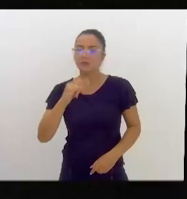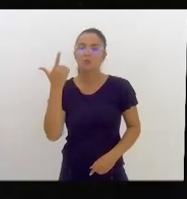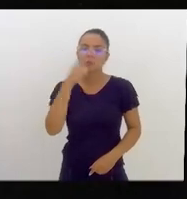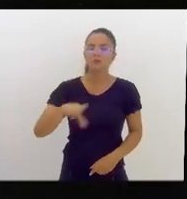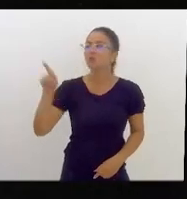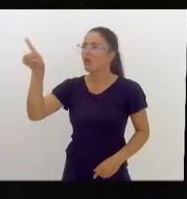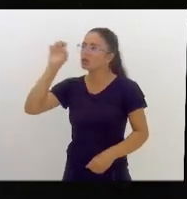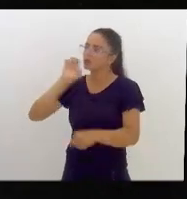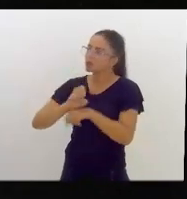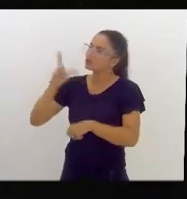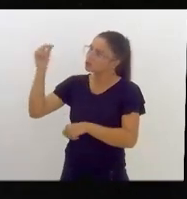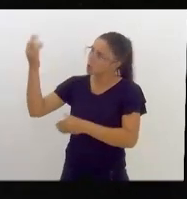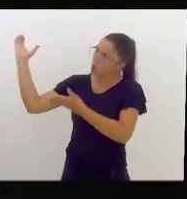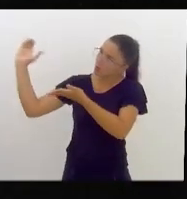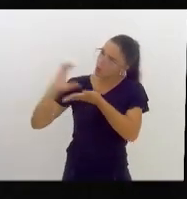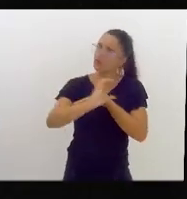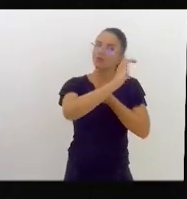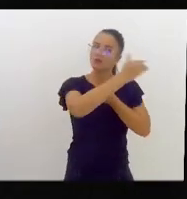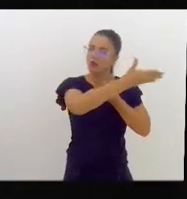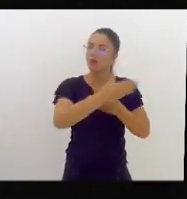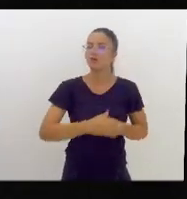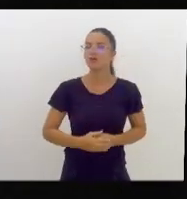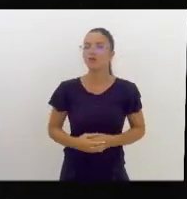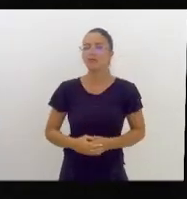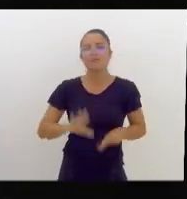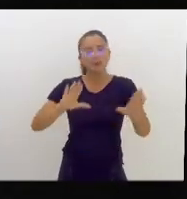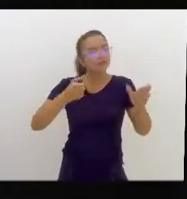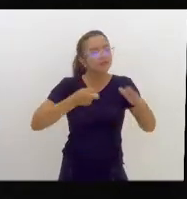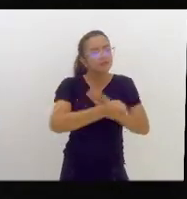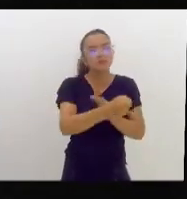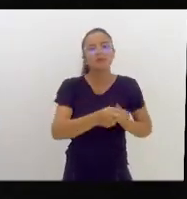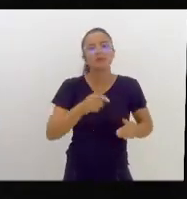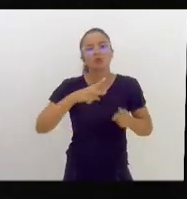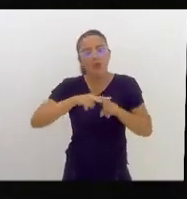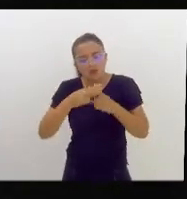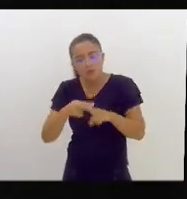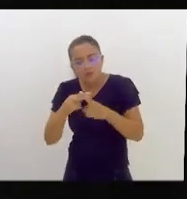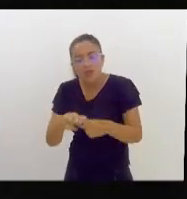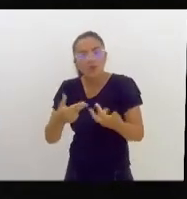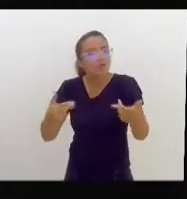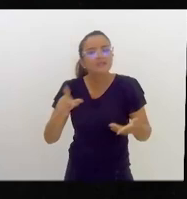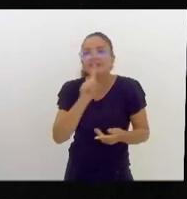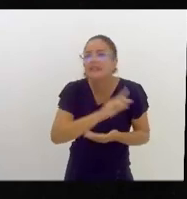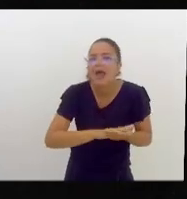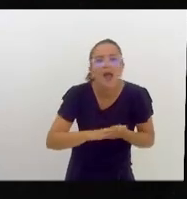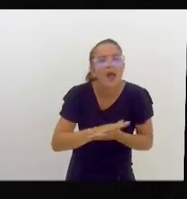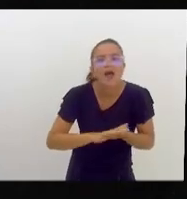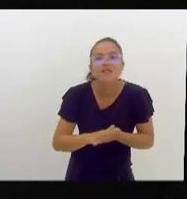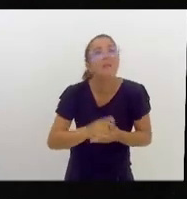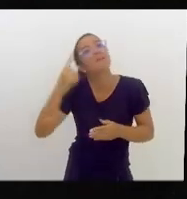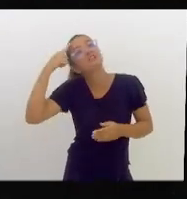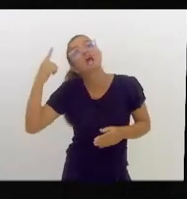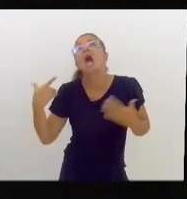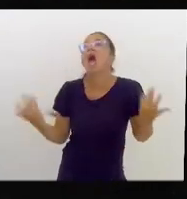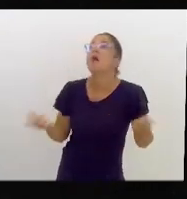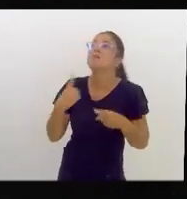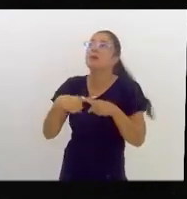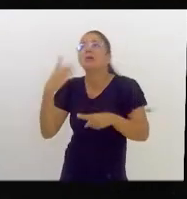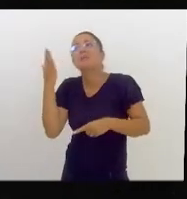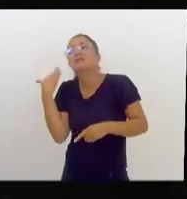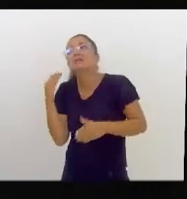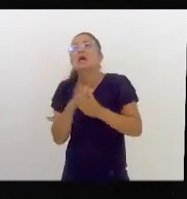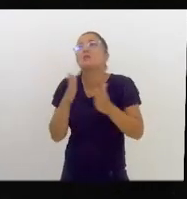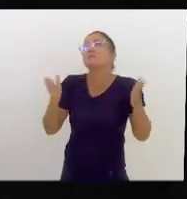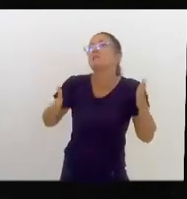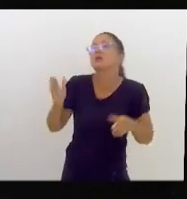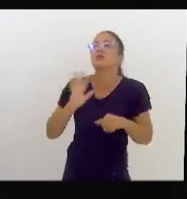recursos. Esses recursos são repassados e não estão sendo investidos na supervia, e sim para bater a dívida do período da